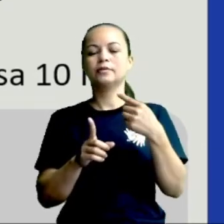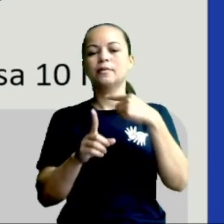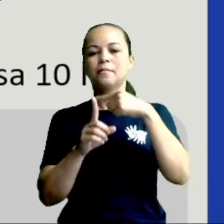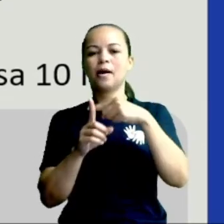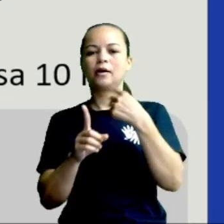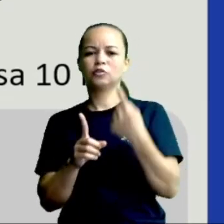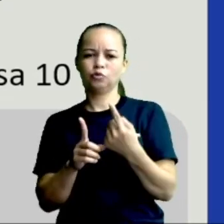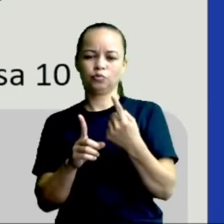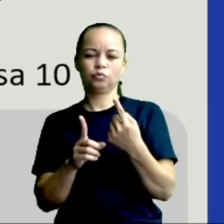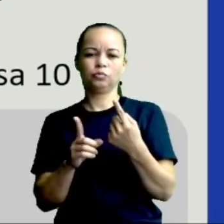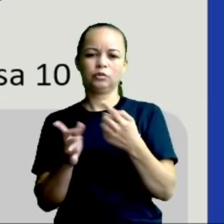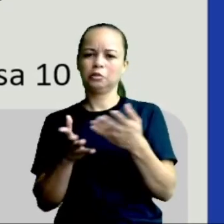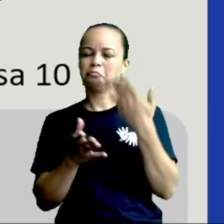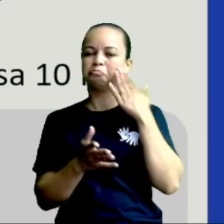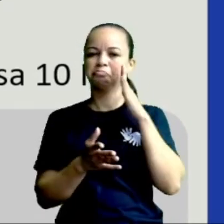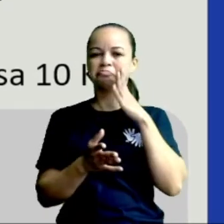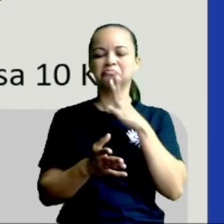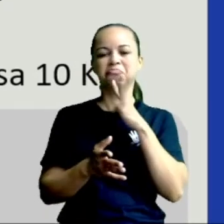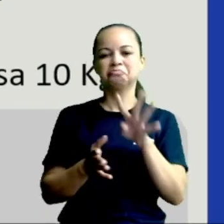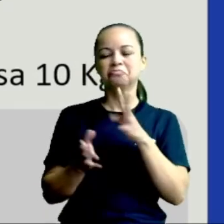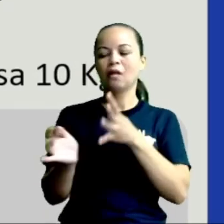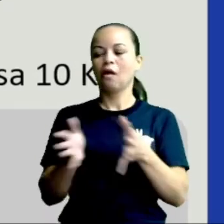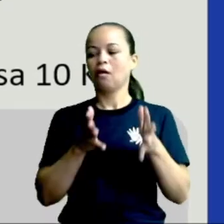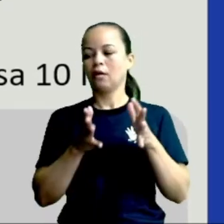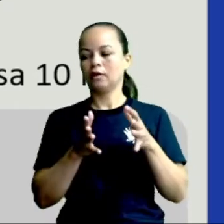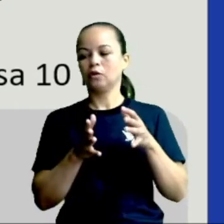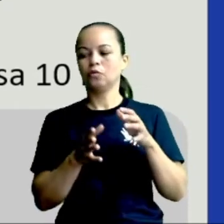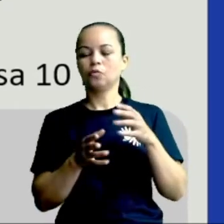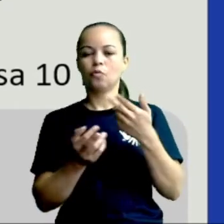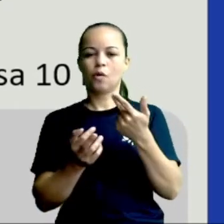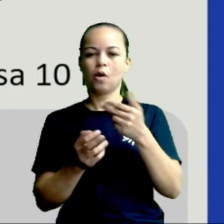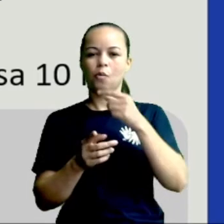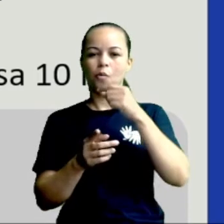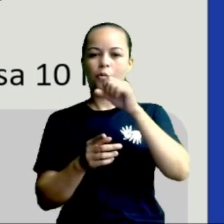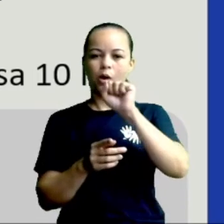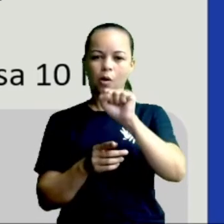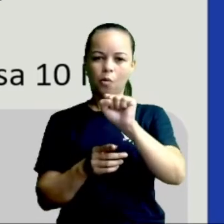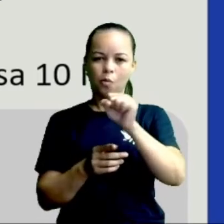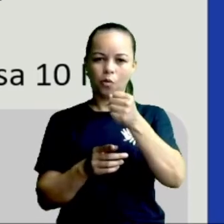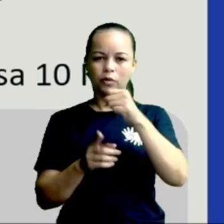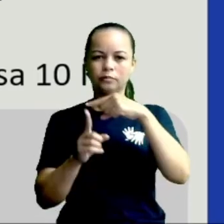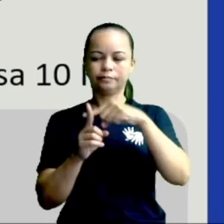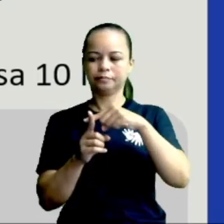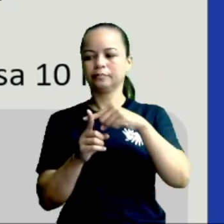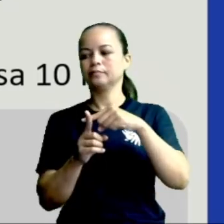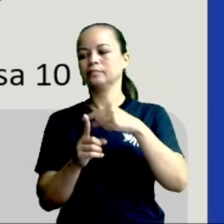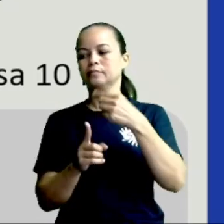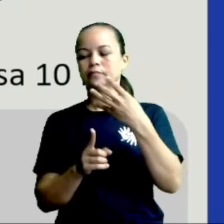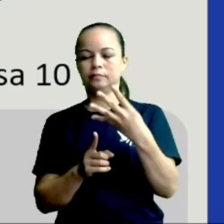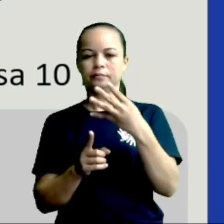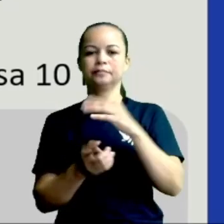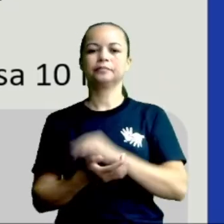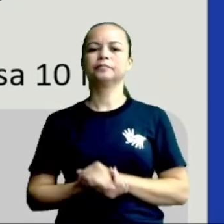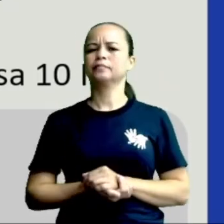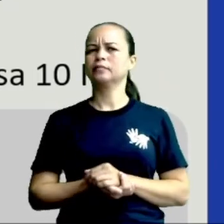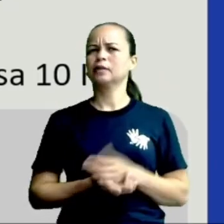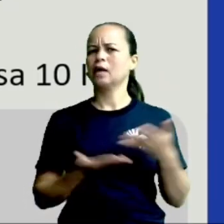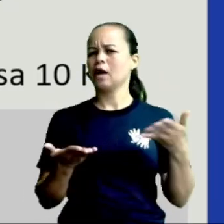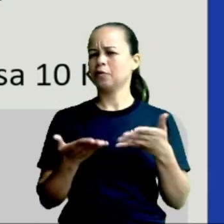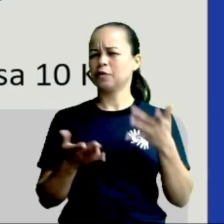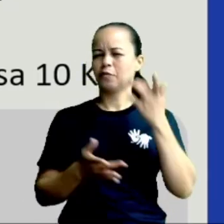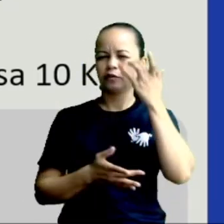um pacote verde que eu não sei o valor igual a oito mais quatro Eita professora agora eu acho que